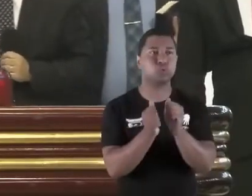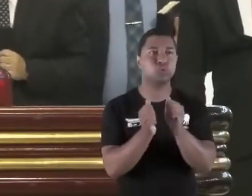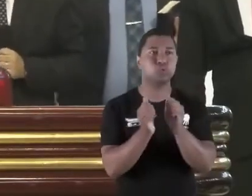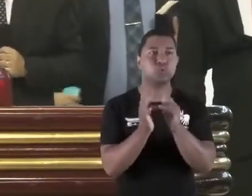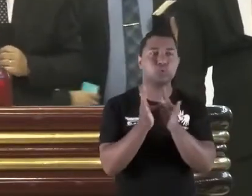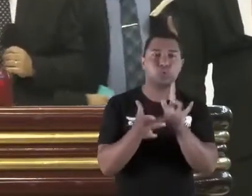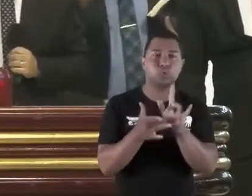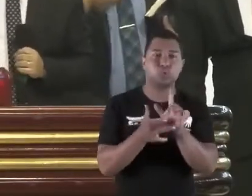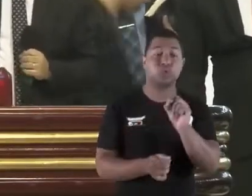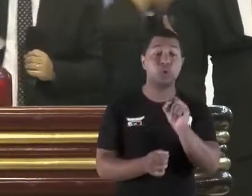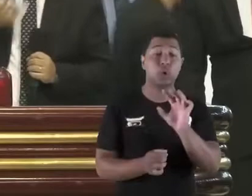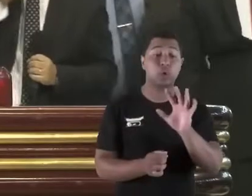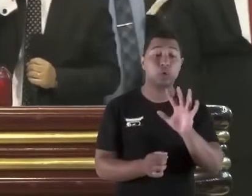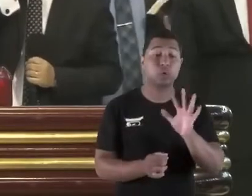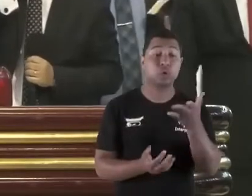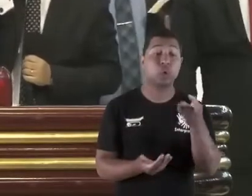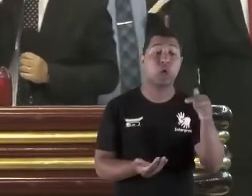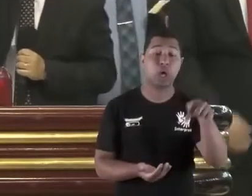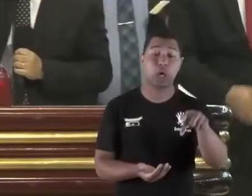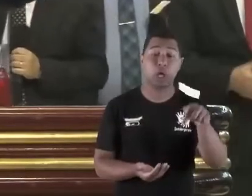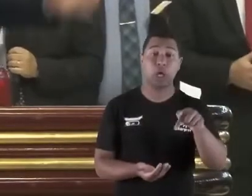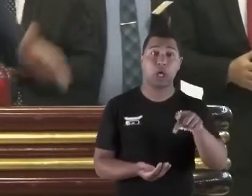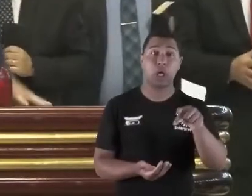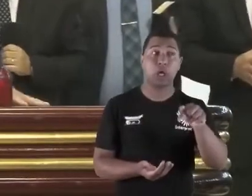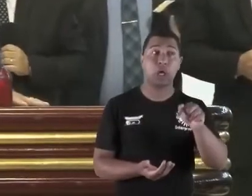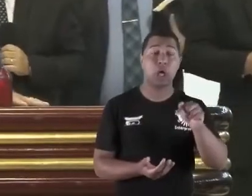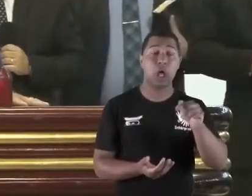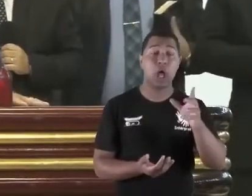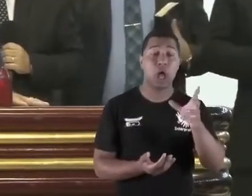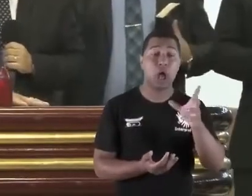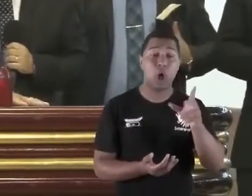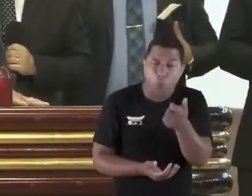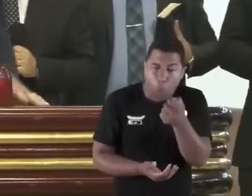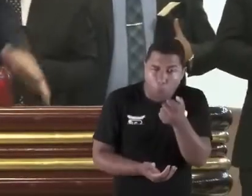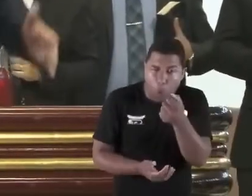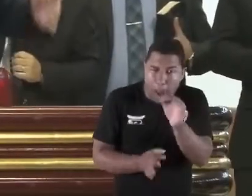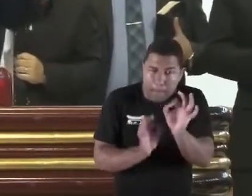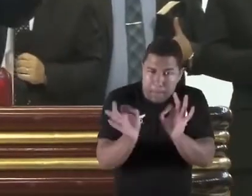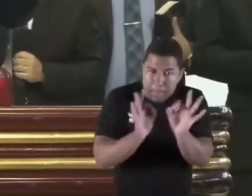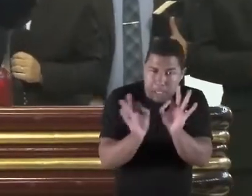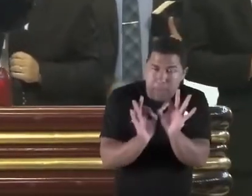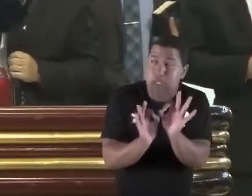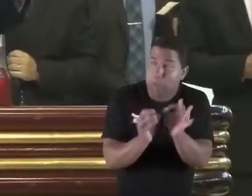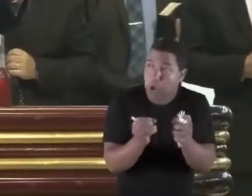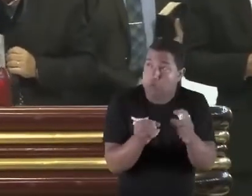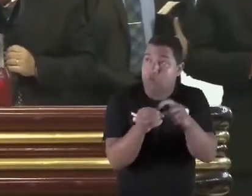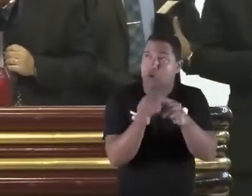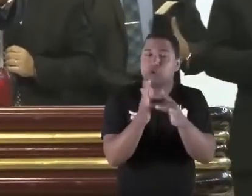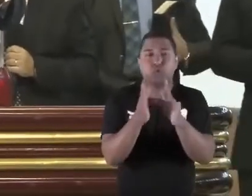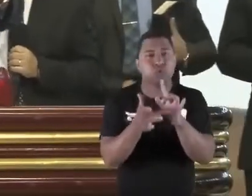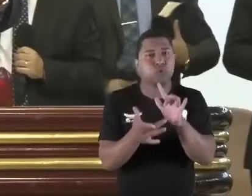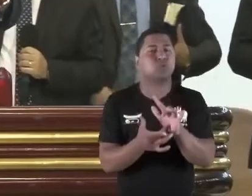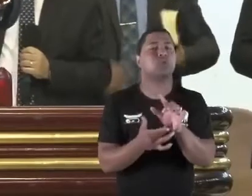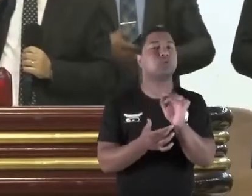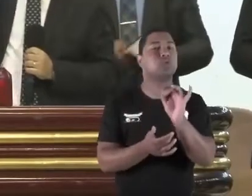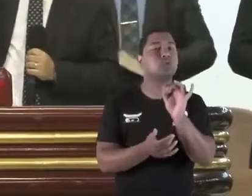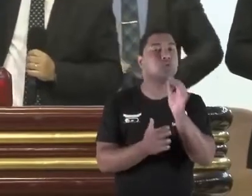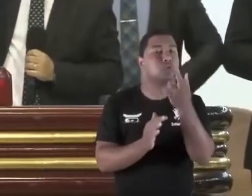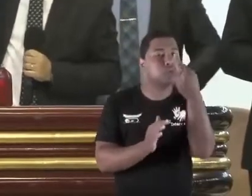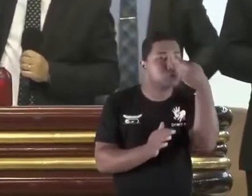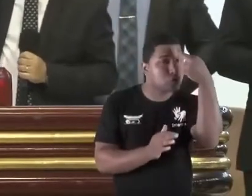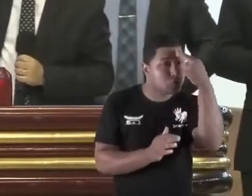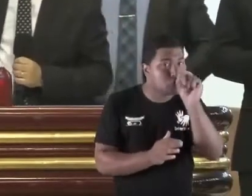sinal da vinda de Jesus. O Senhor tem falado que